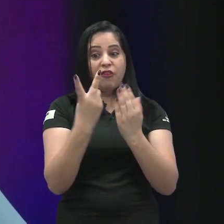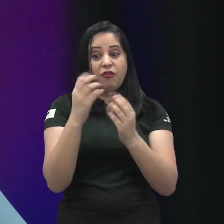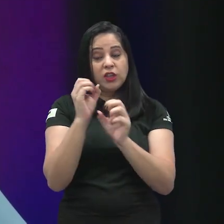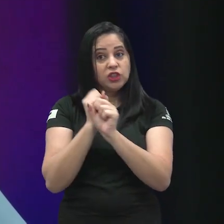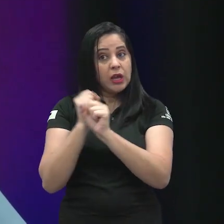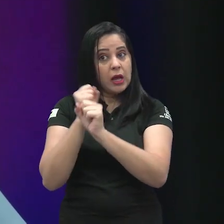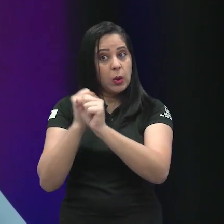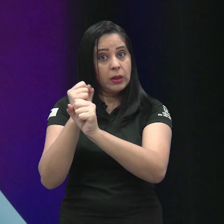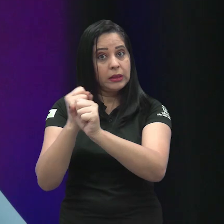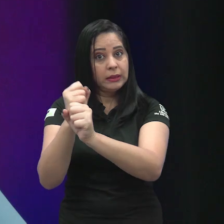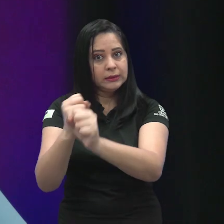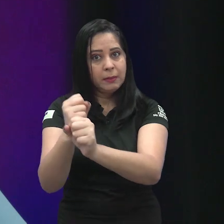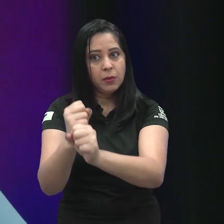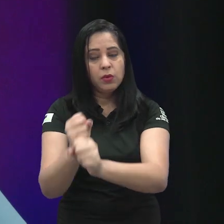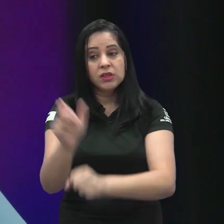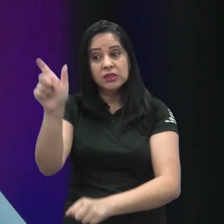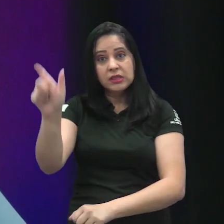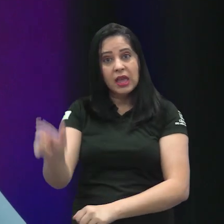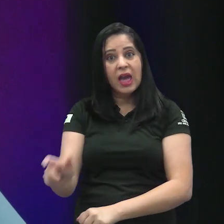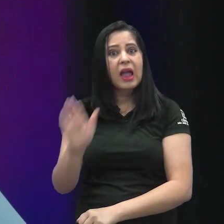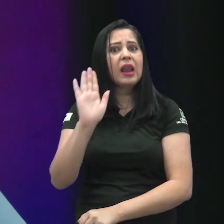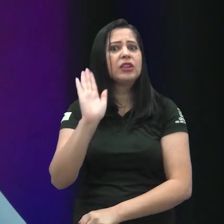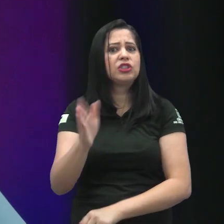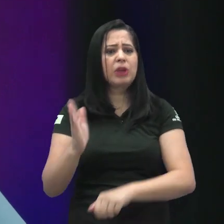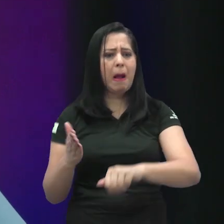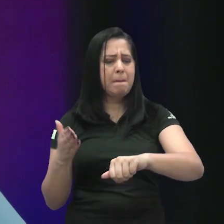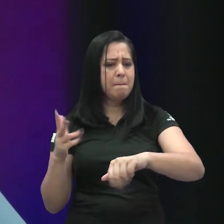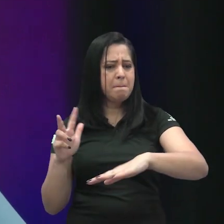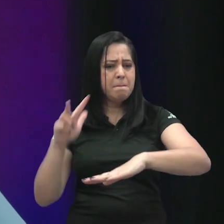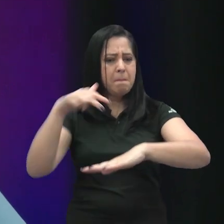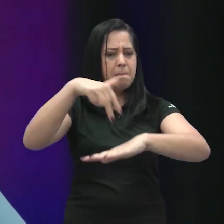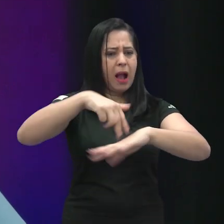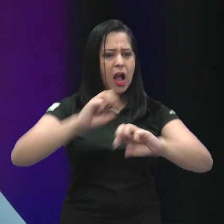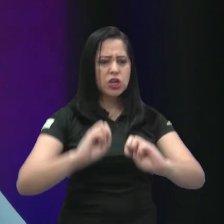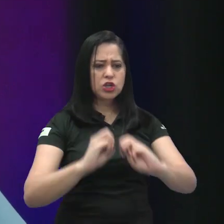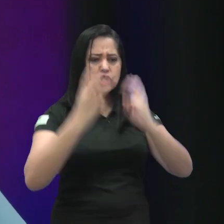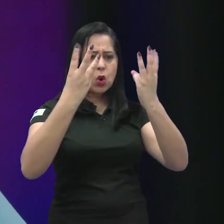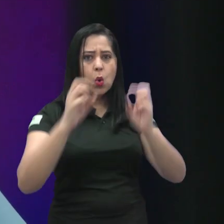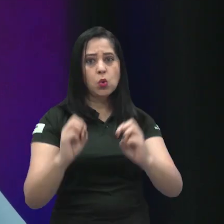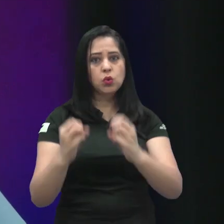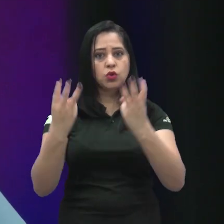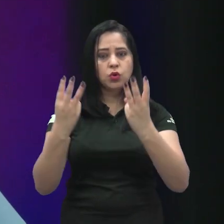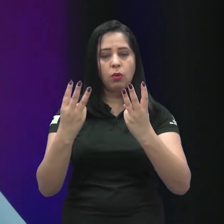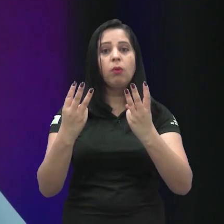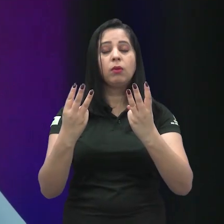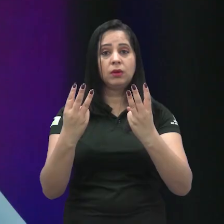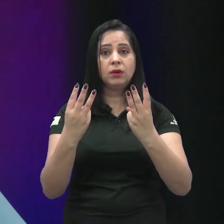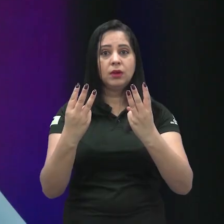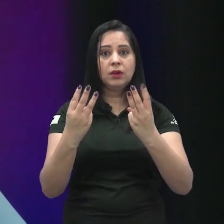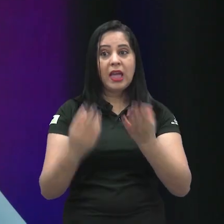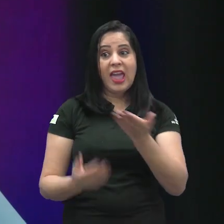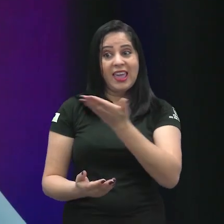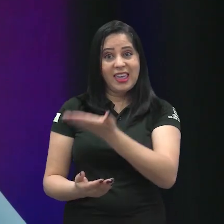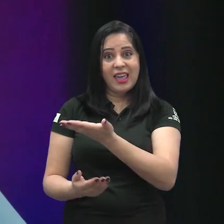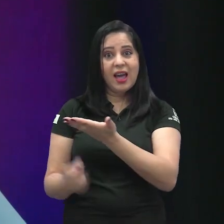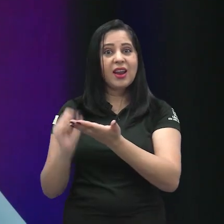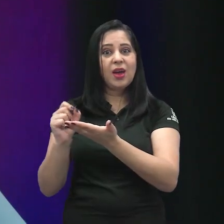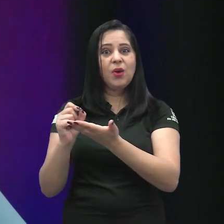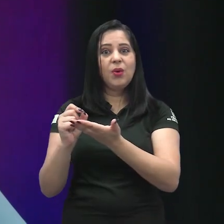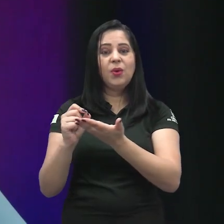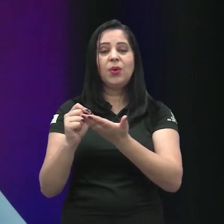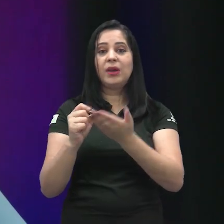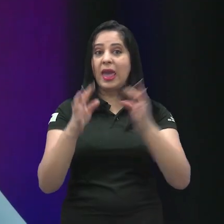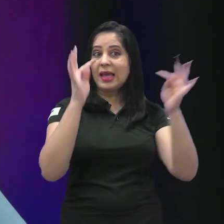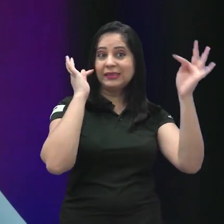cresceu. E depois de 2 décadas no coro lírico, Alcenir participou de diversas obras e concertos. E foi aí que